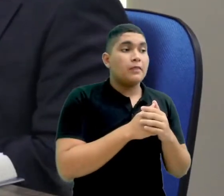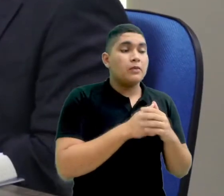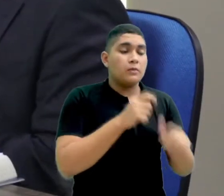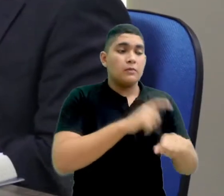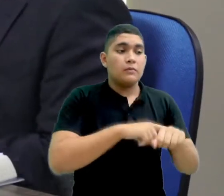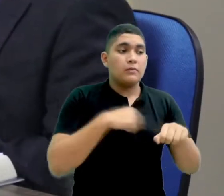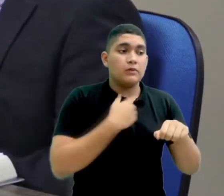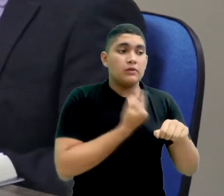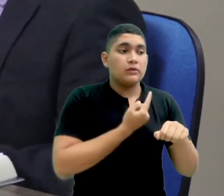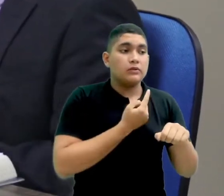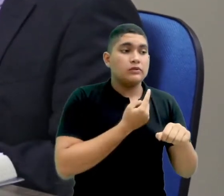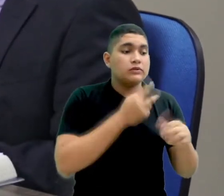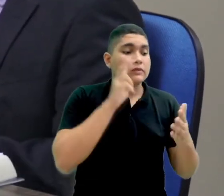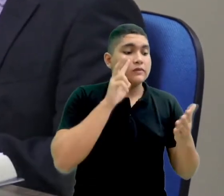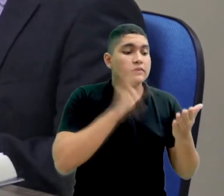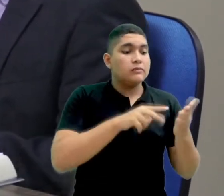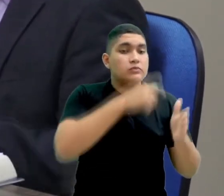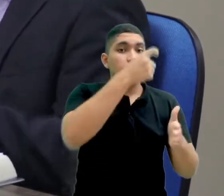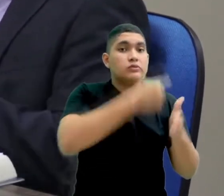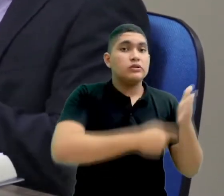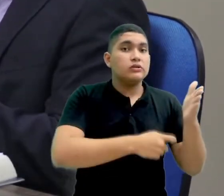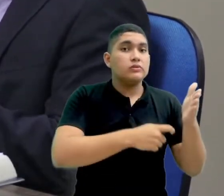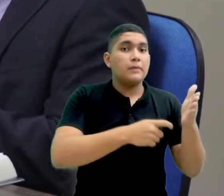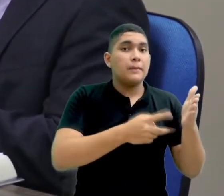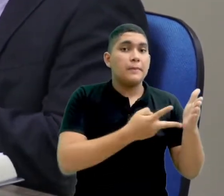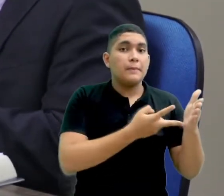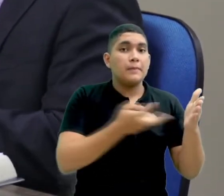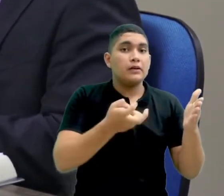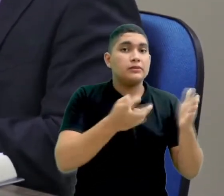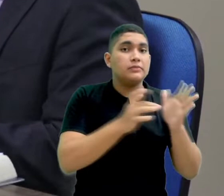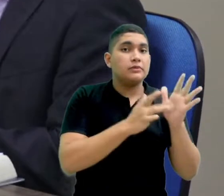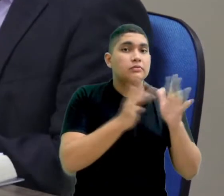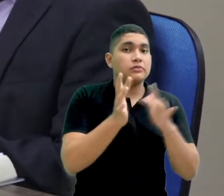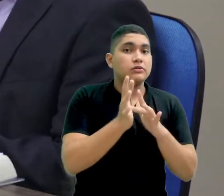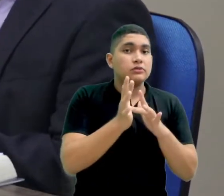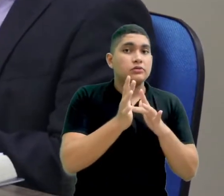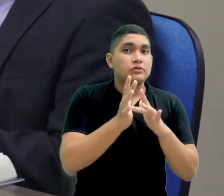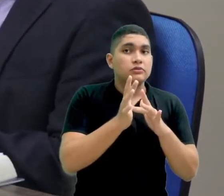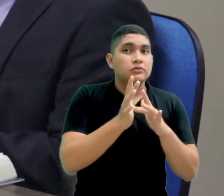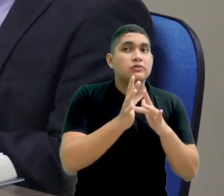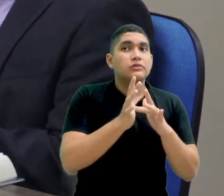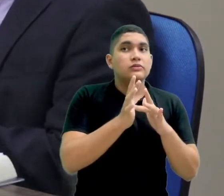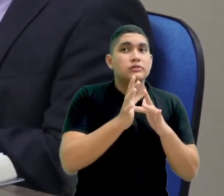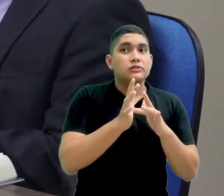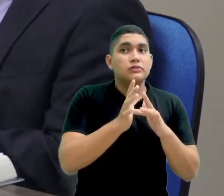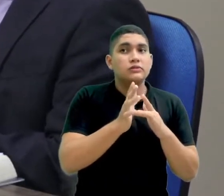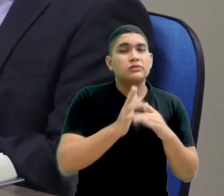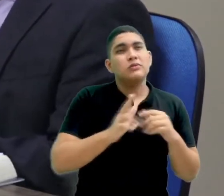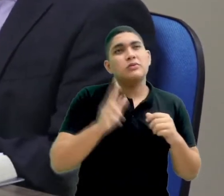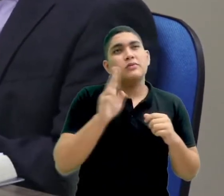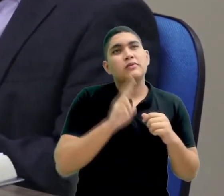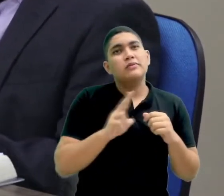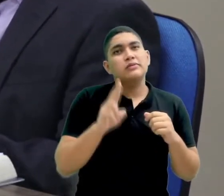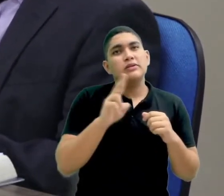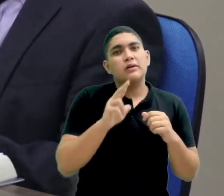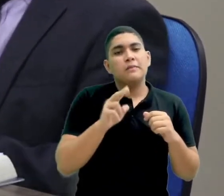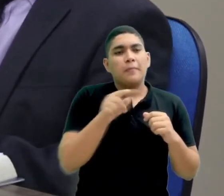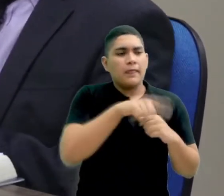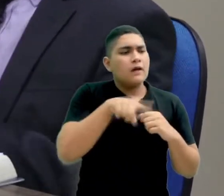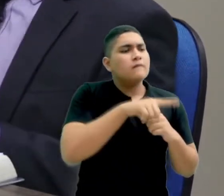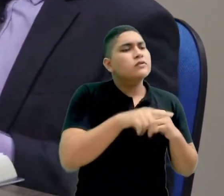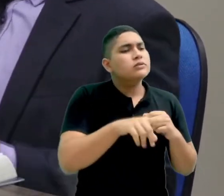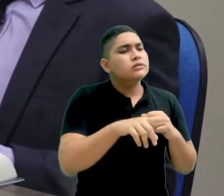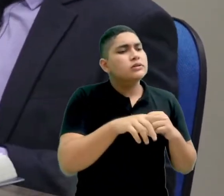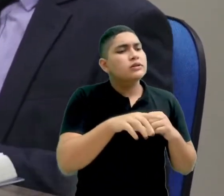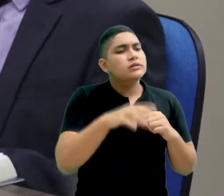olhamos o texto, nós vamos observar que Jesus está por 6 momentos. Ele vai usar a seguinte sentença: ouvistes que foi